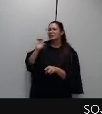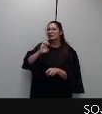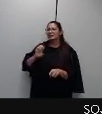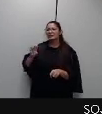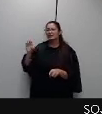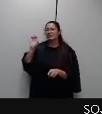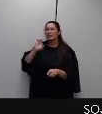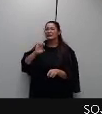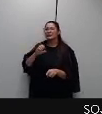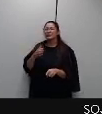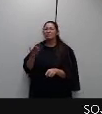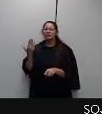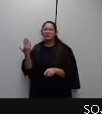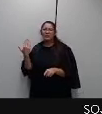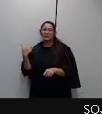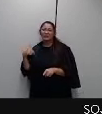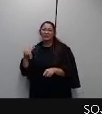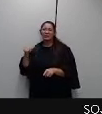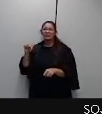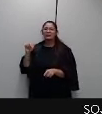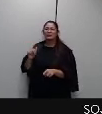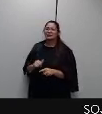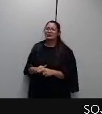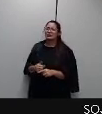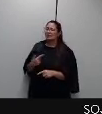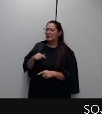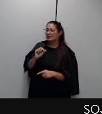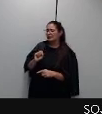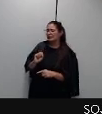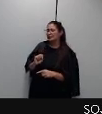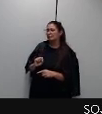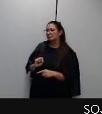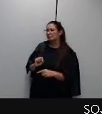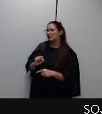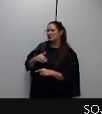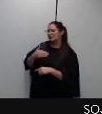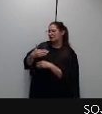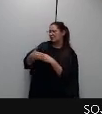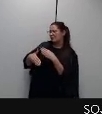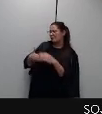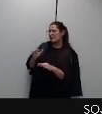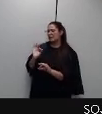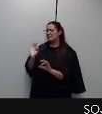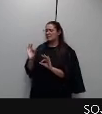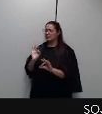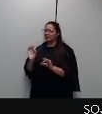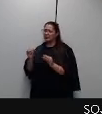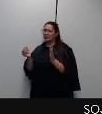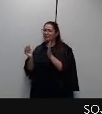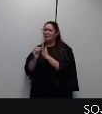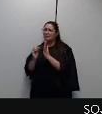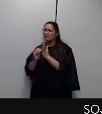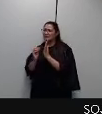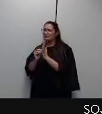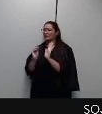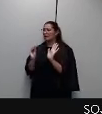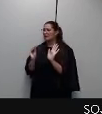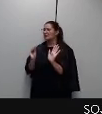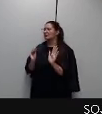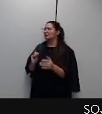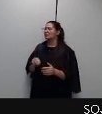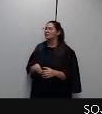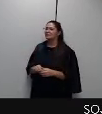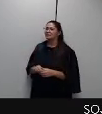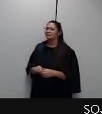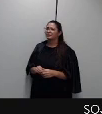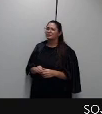e eu acho que seja improbidade Isso era no máximo infração de potencial ofensivo baixíssimo era